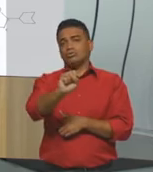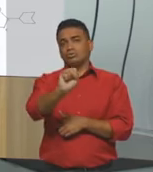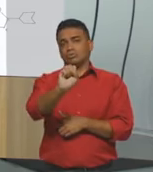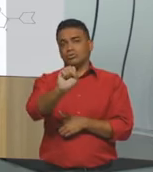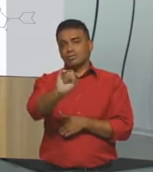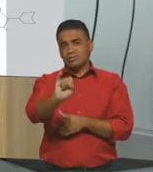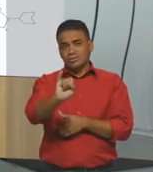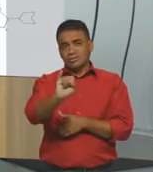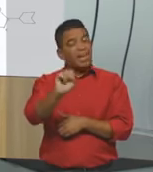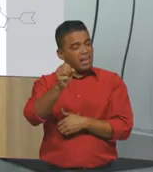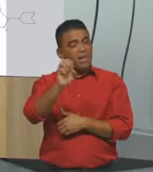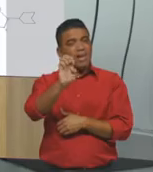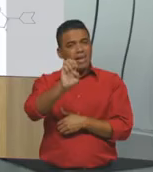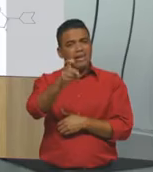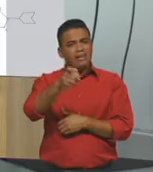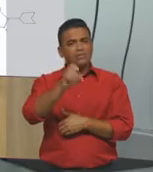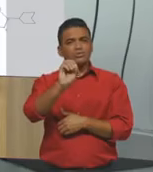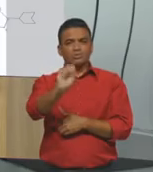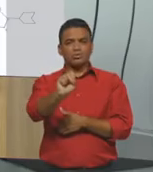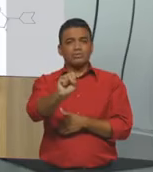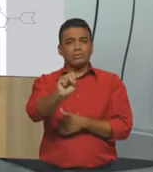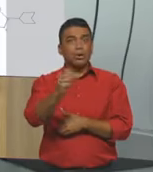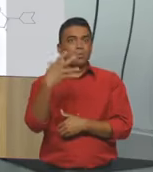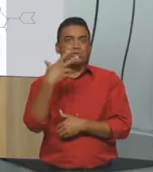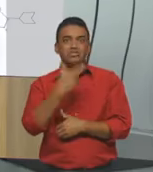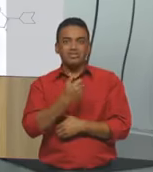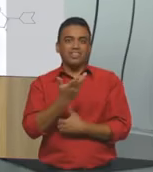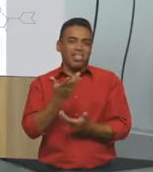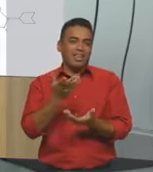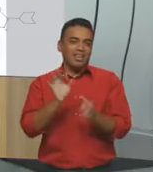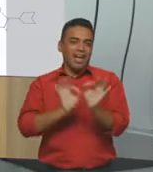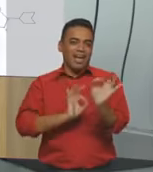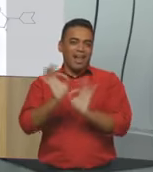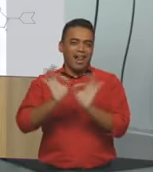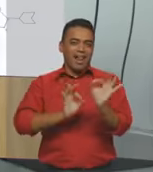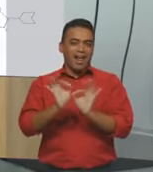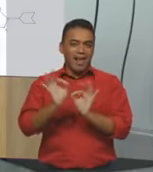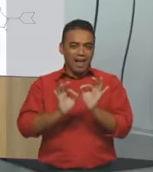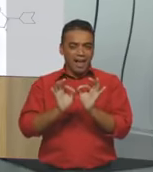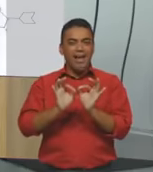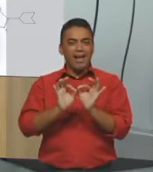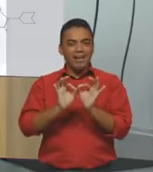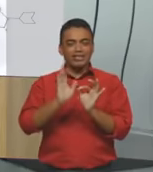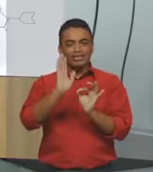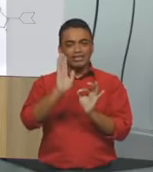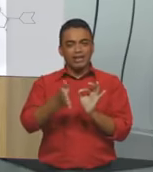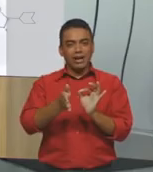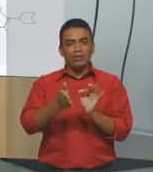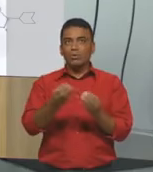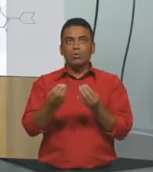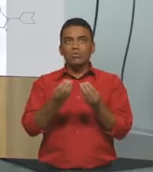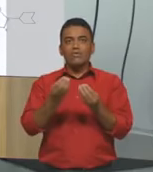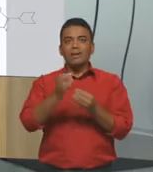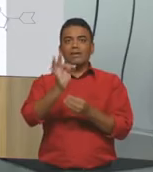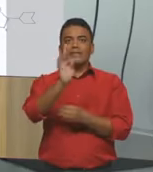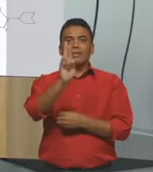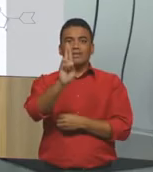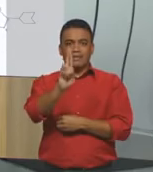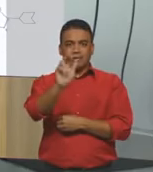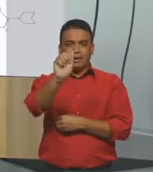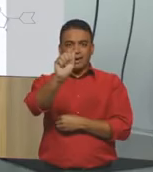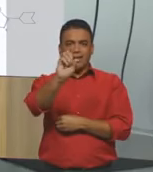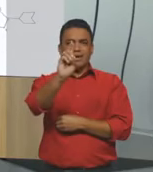ativo. Feito isso, bonitinho, já está pronto para fazer a tradução. Como que é feita a tradução?